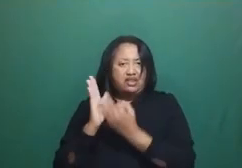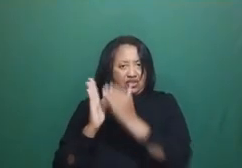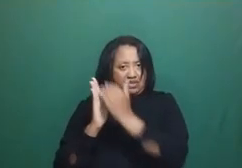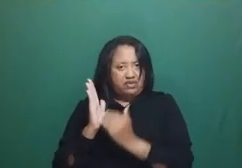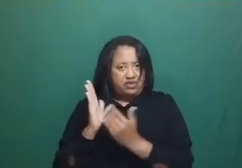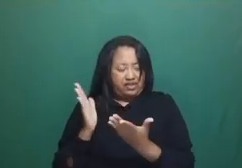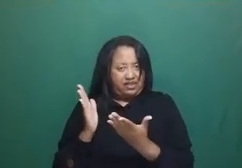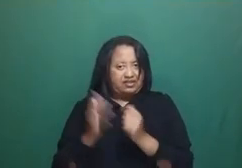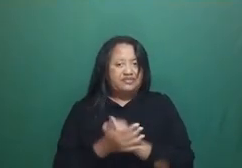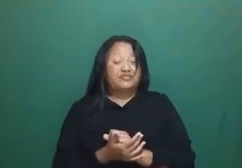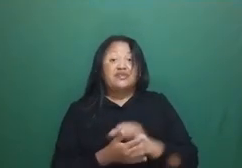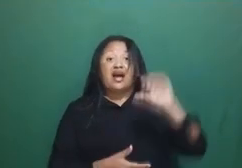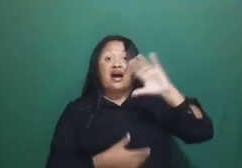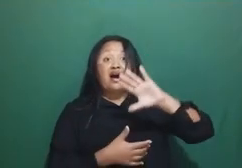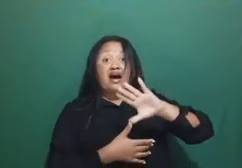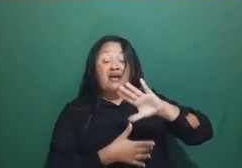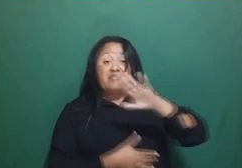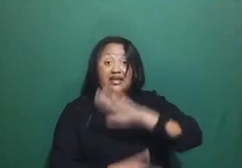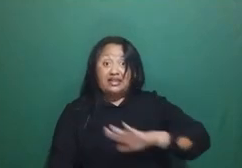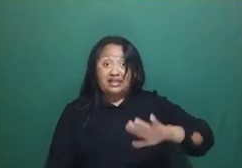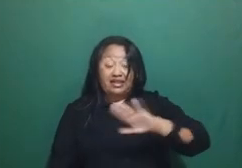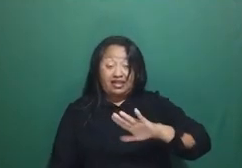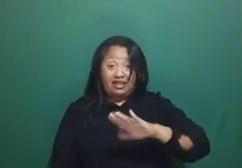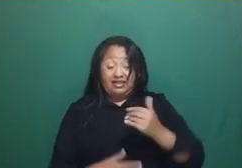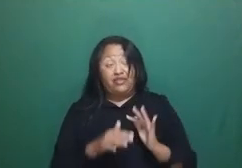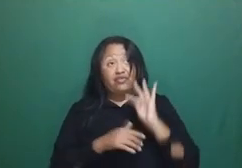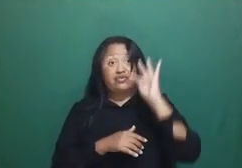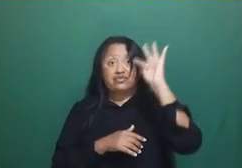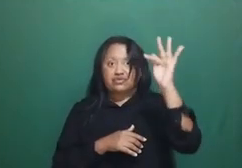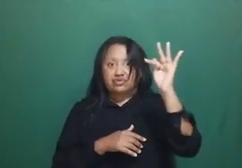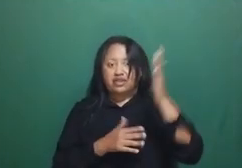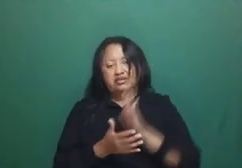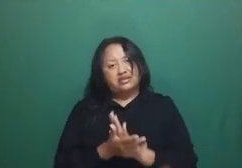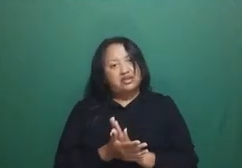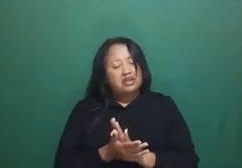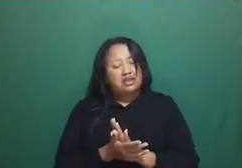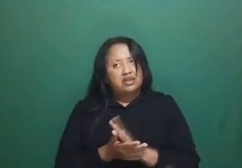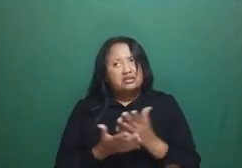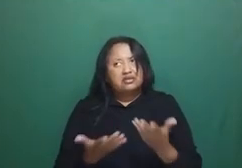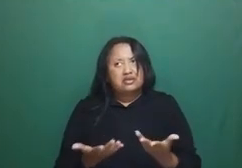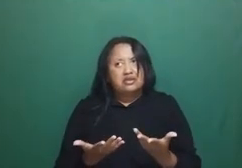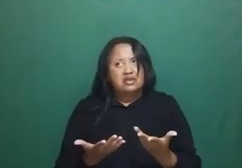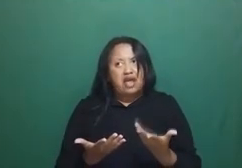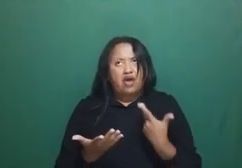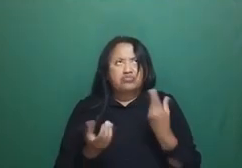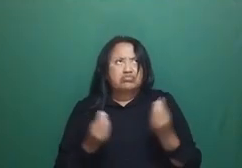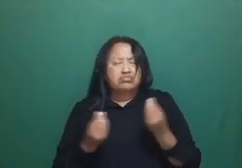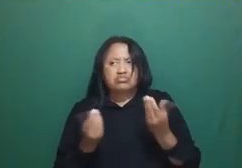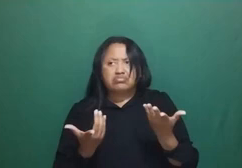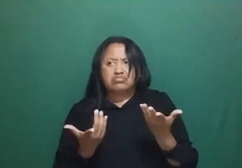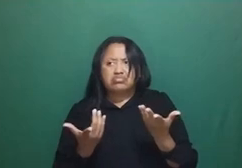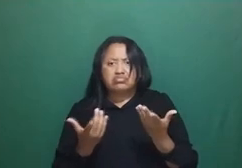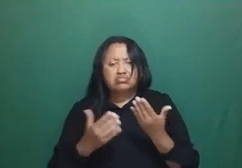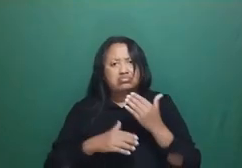a América futura te proponha um na guia para romper com silêncio a América Futura é um é uma sessão né